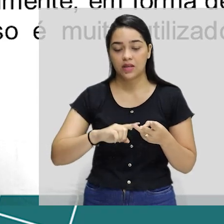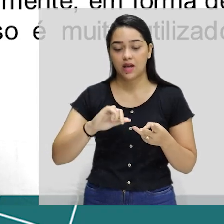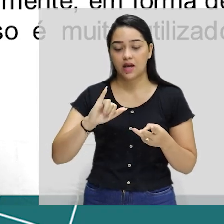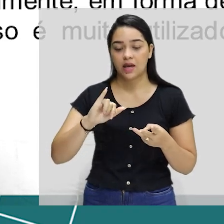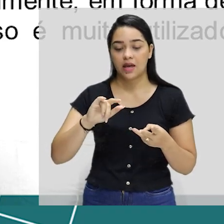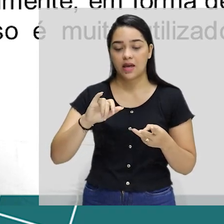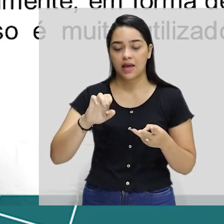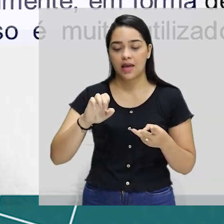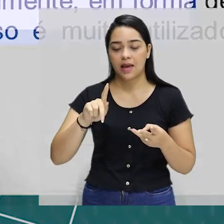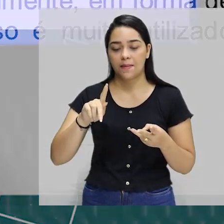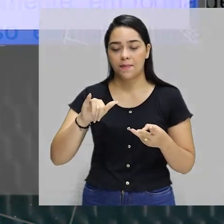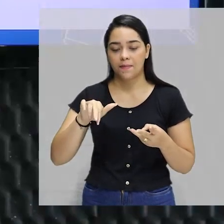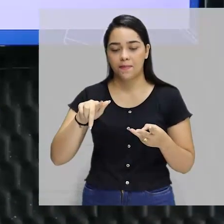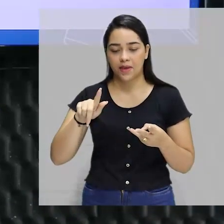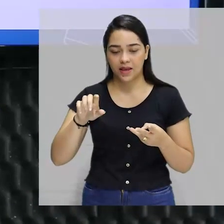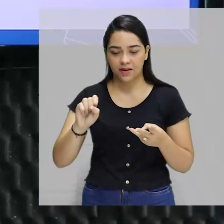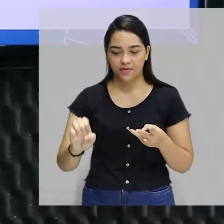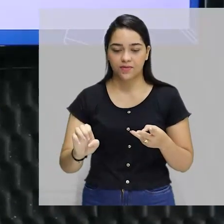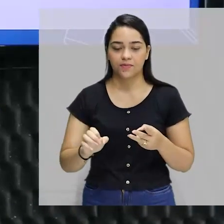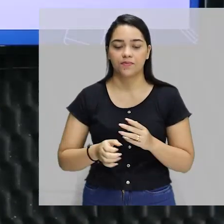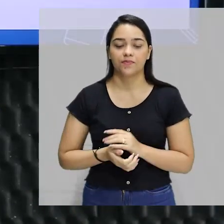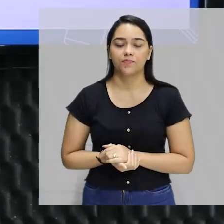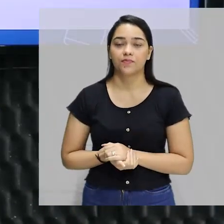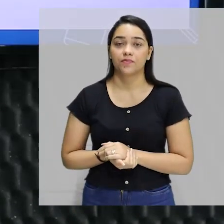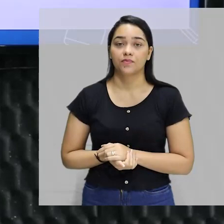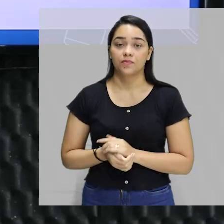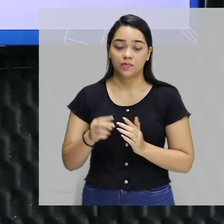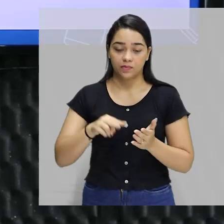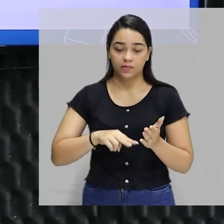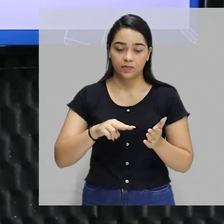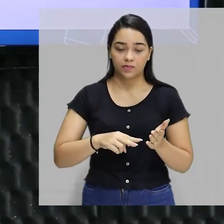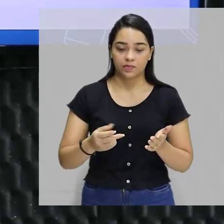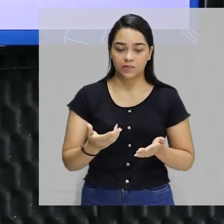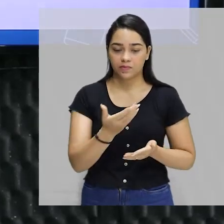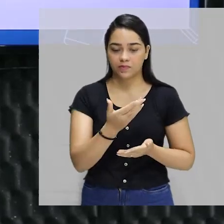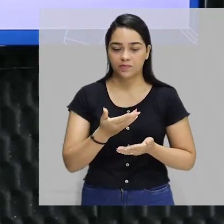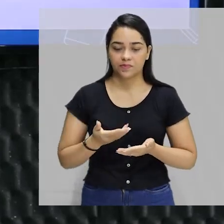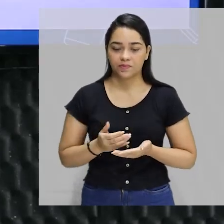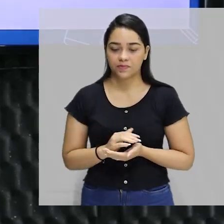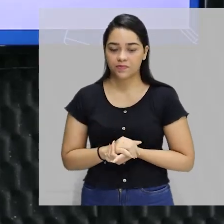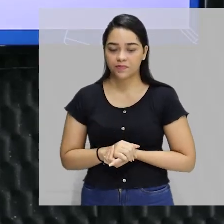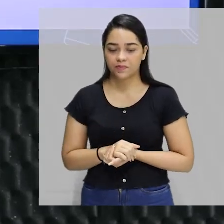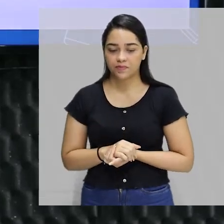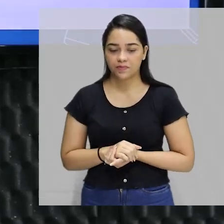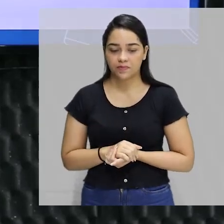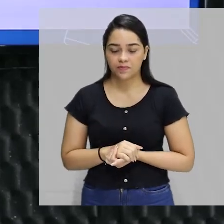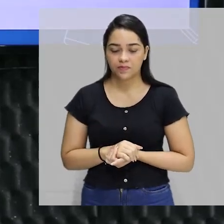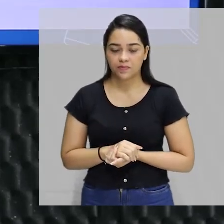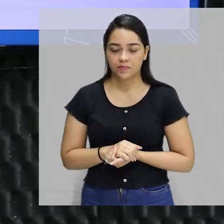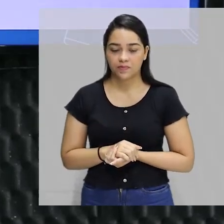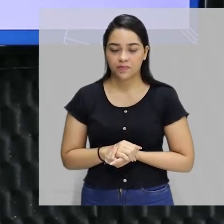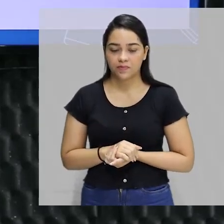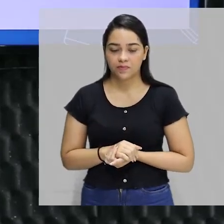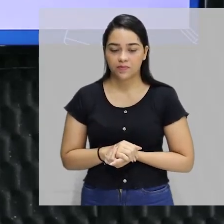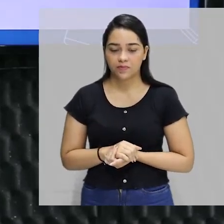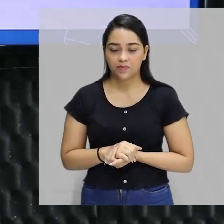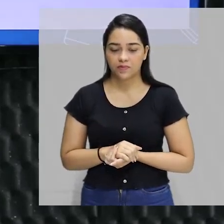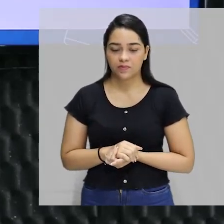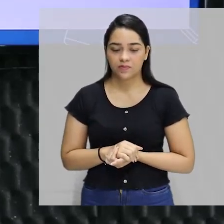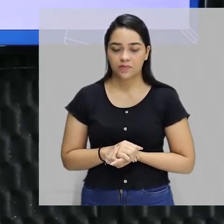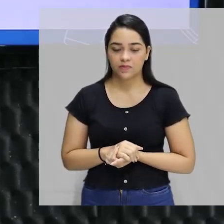epígrafe. Vamos ver a primeira, a paródia. É a perversão do texto anterior, que aparece geralmente em forma de